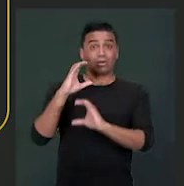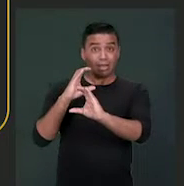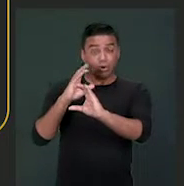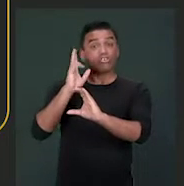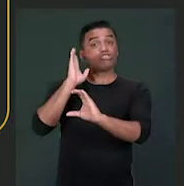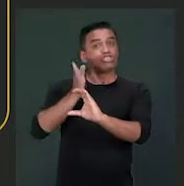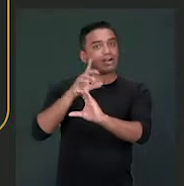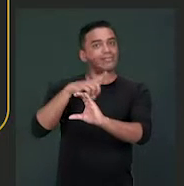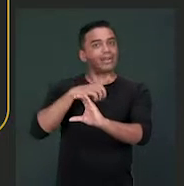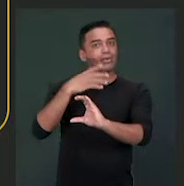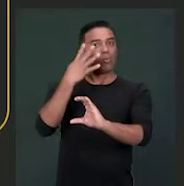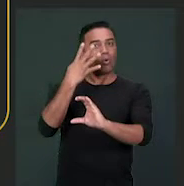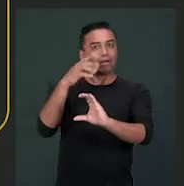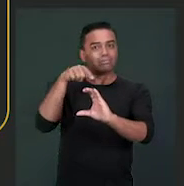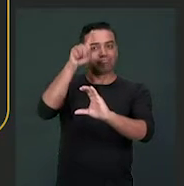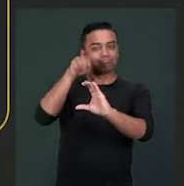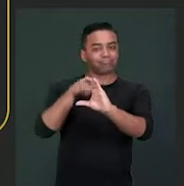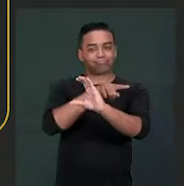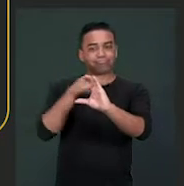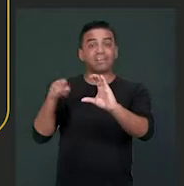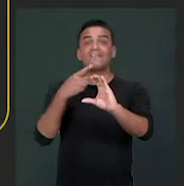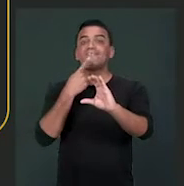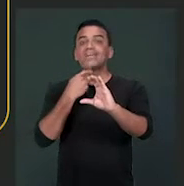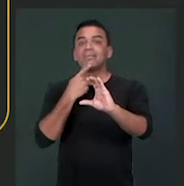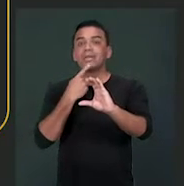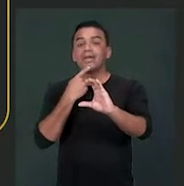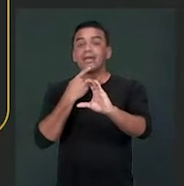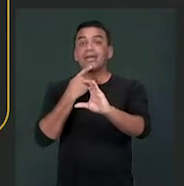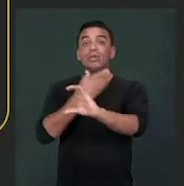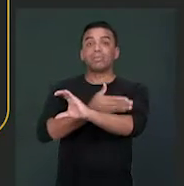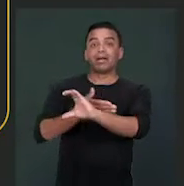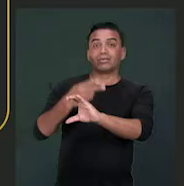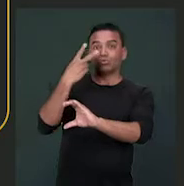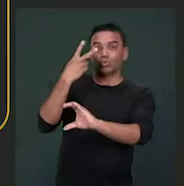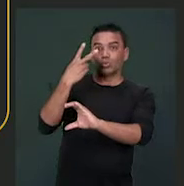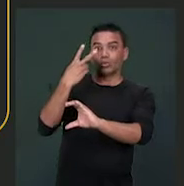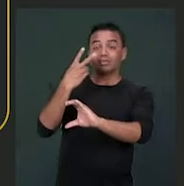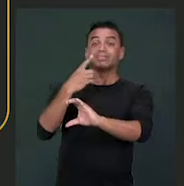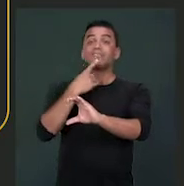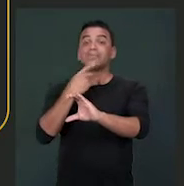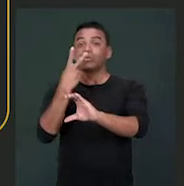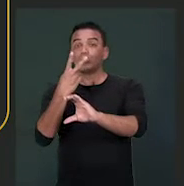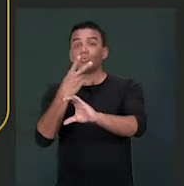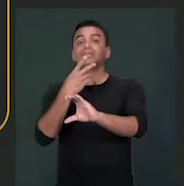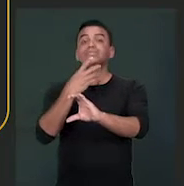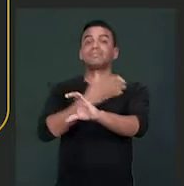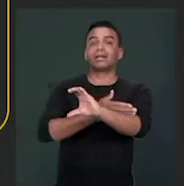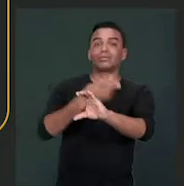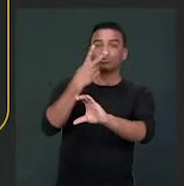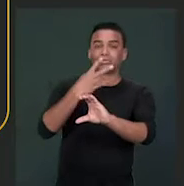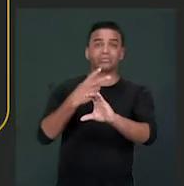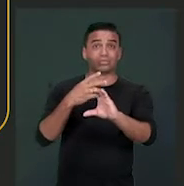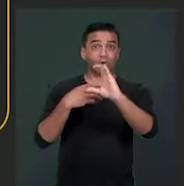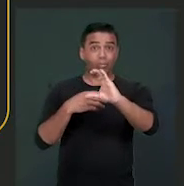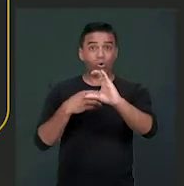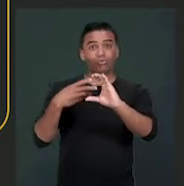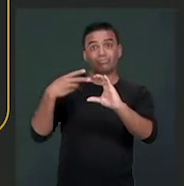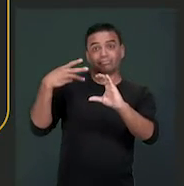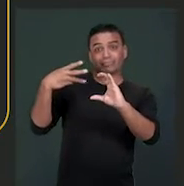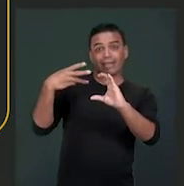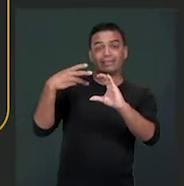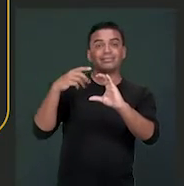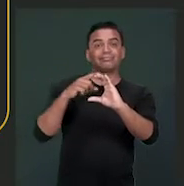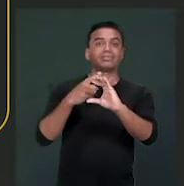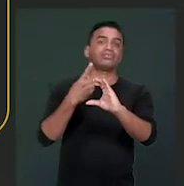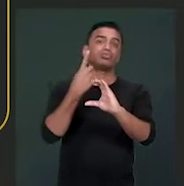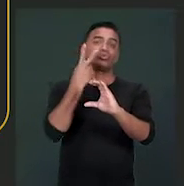fazendo 4 ligações, 2 vermelhas e 2 brancas. Esse carbono aqui, ele está fazendo 3 ligações, 2 vermelhas e